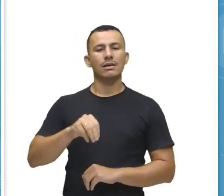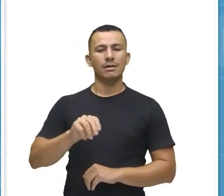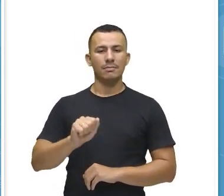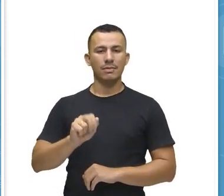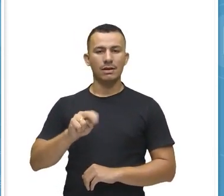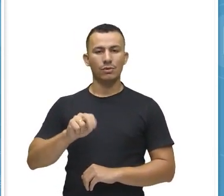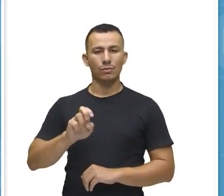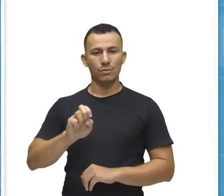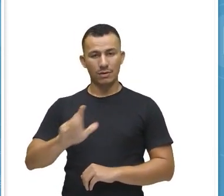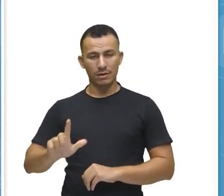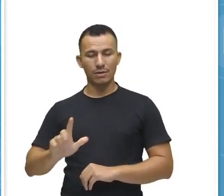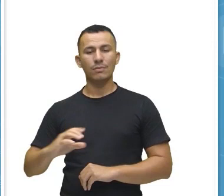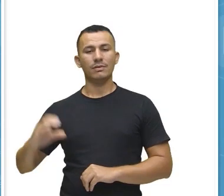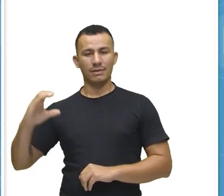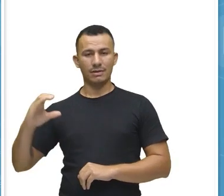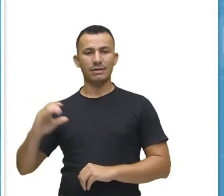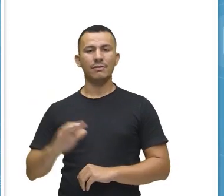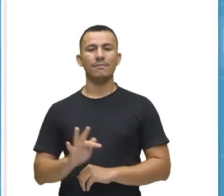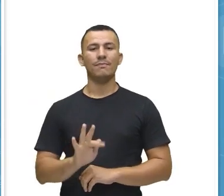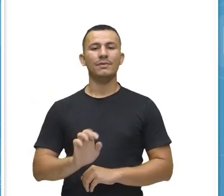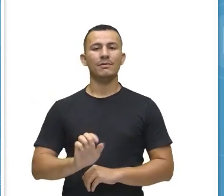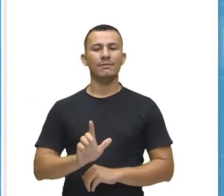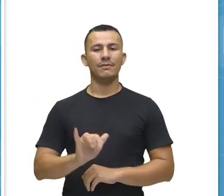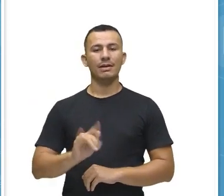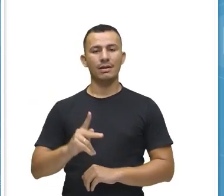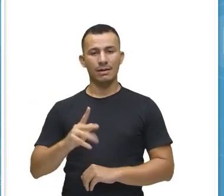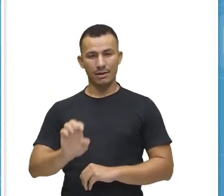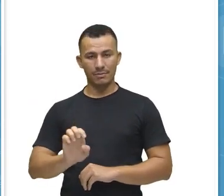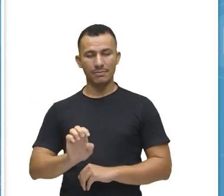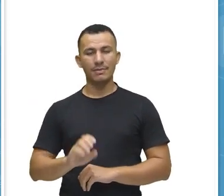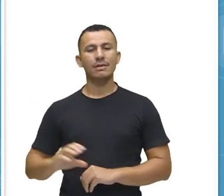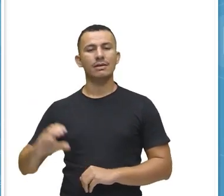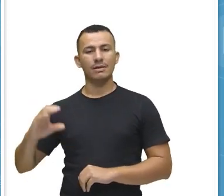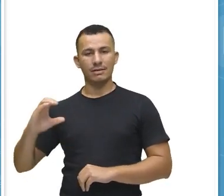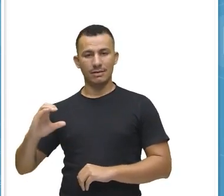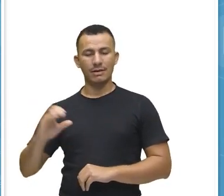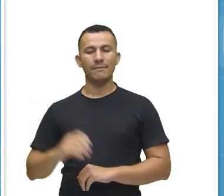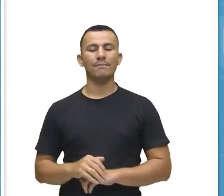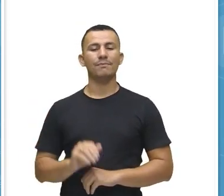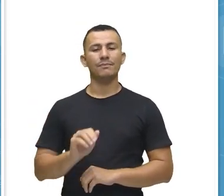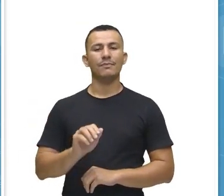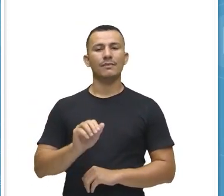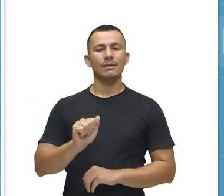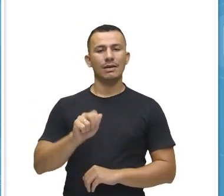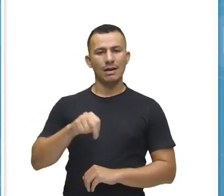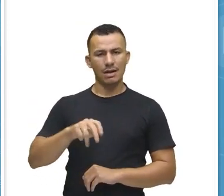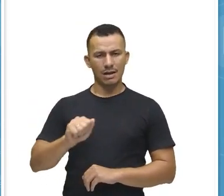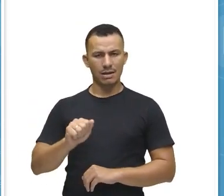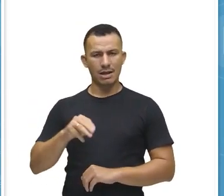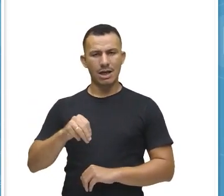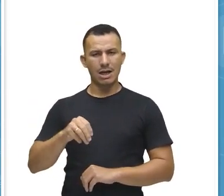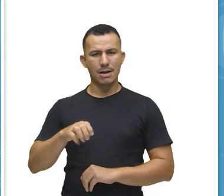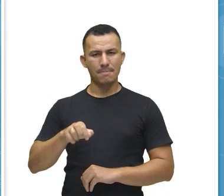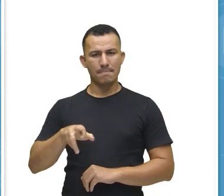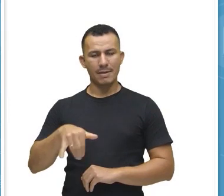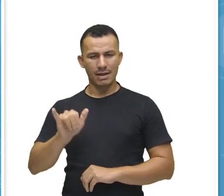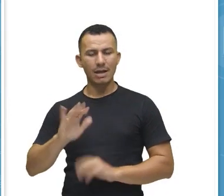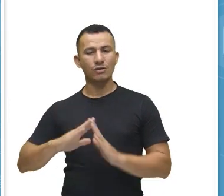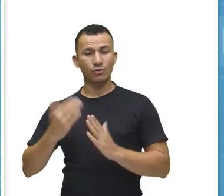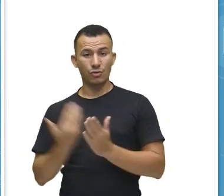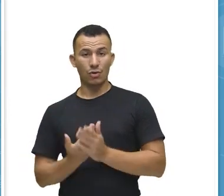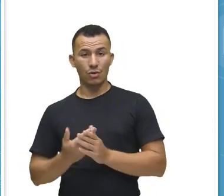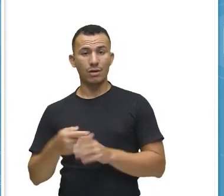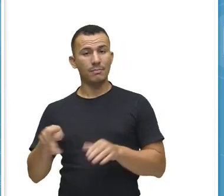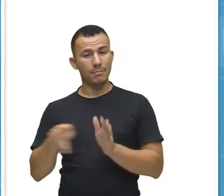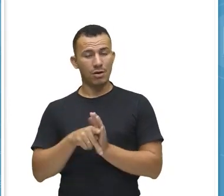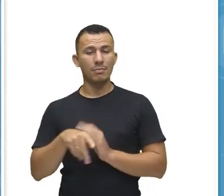C. Quem mais? O Felipe acha que é letra C. Ana Neire é a escola do Felipe, onde o Felipe estuda. A Ana